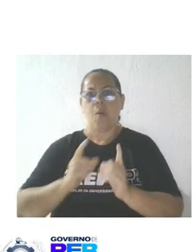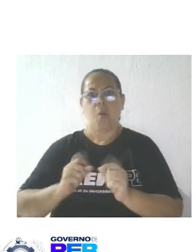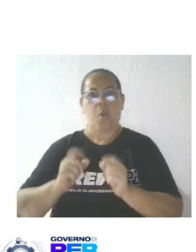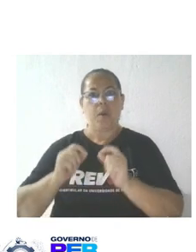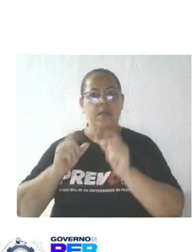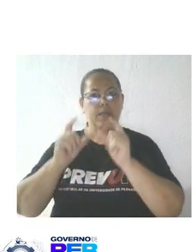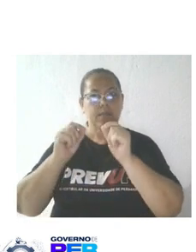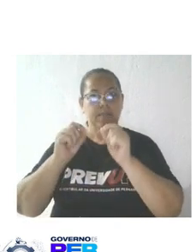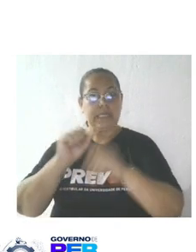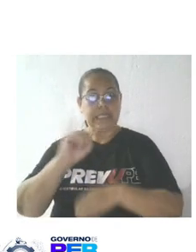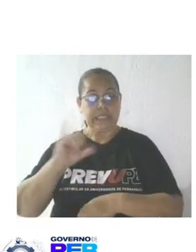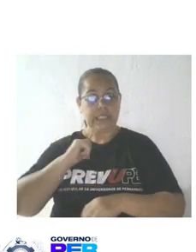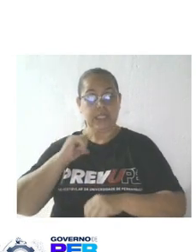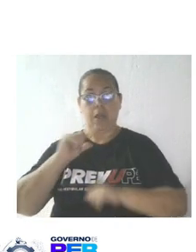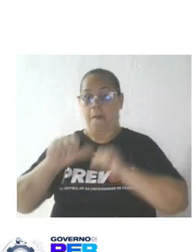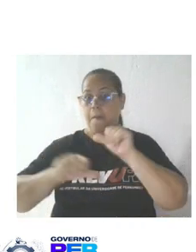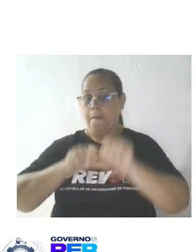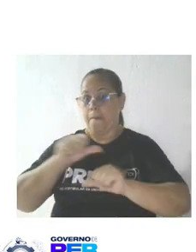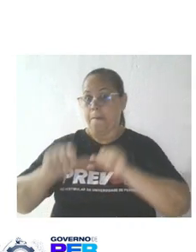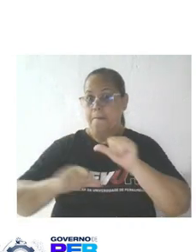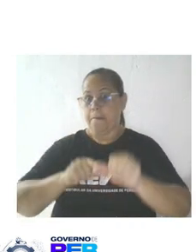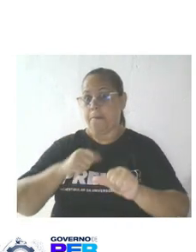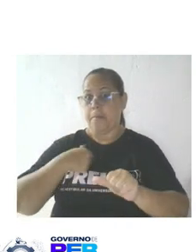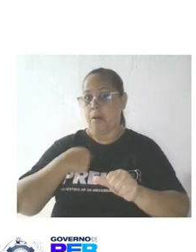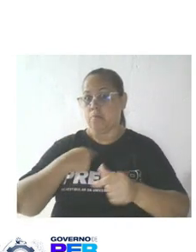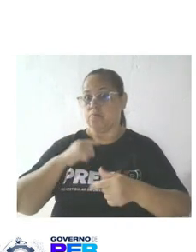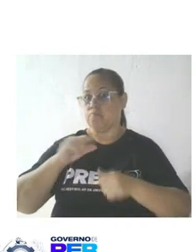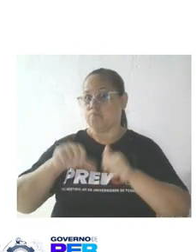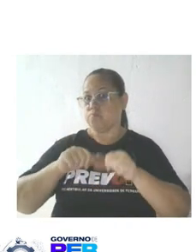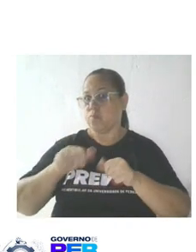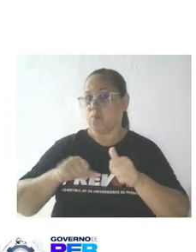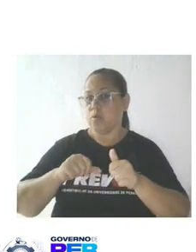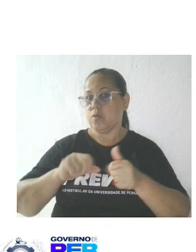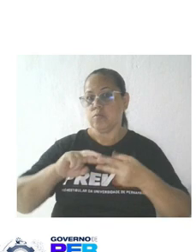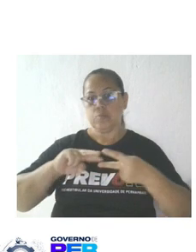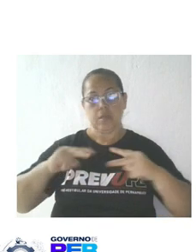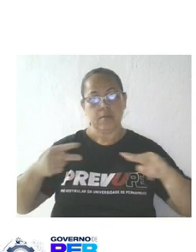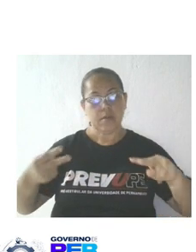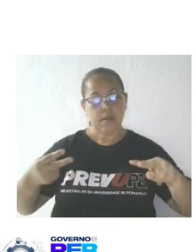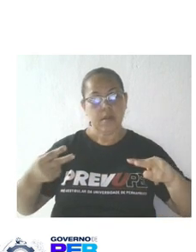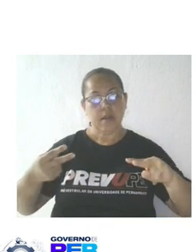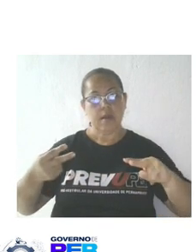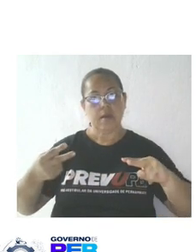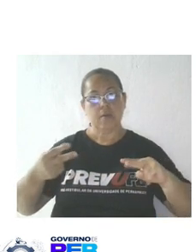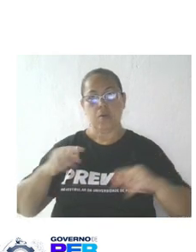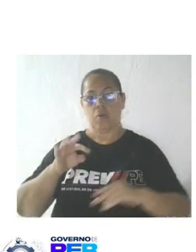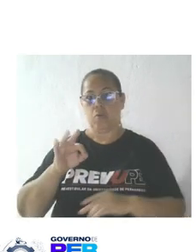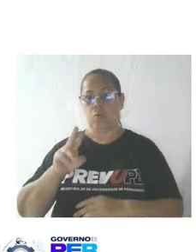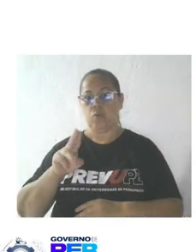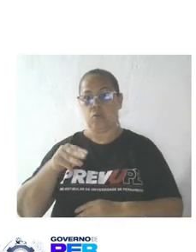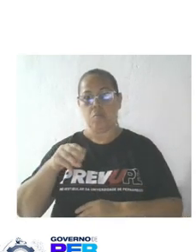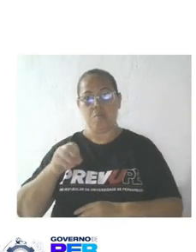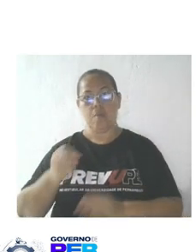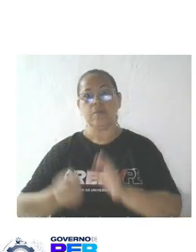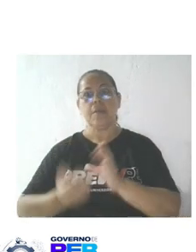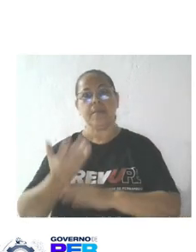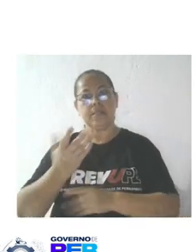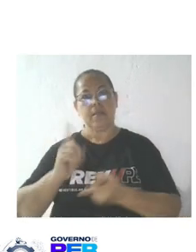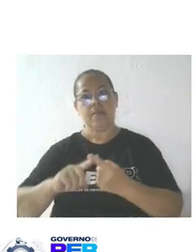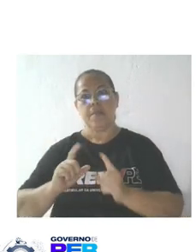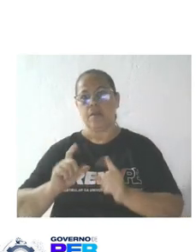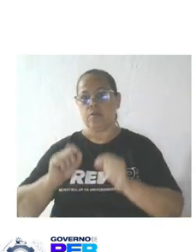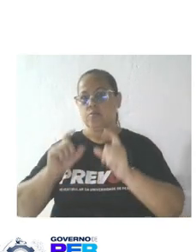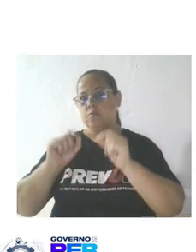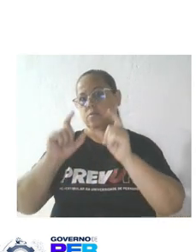quando eu altero o DNA de uma célula, ela pode gerar um tumor e possivelmente gerar um câncer. Então, essa letra B aí não pode